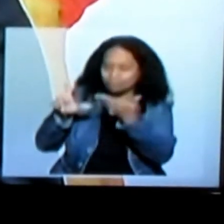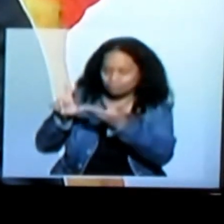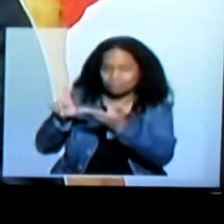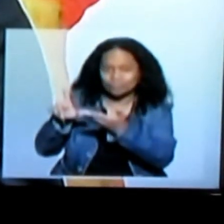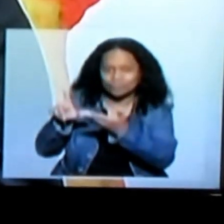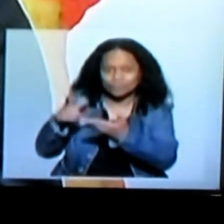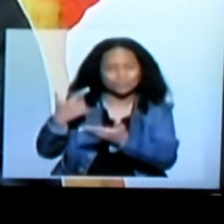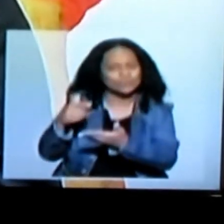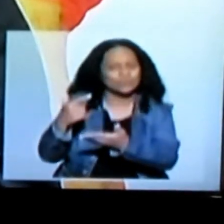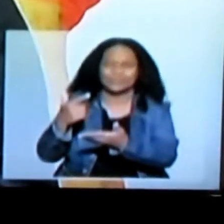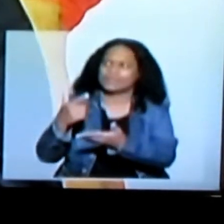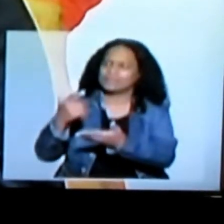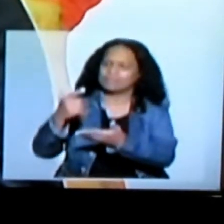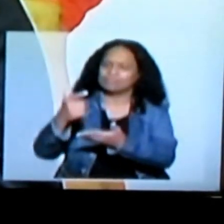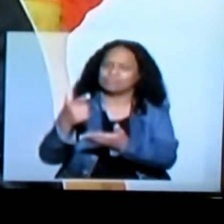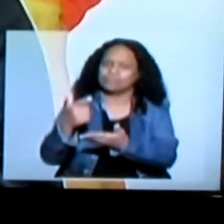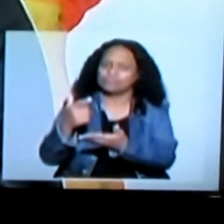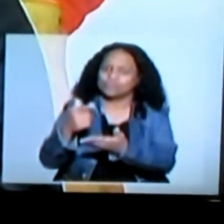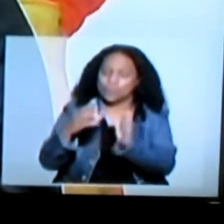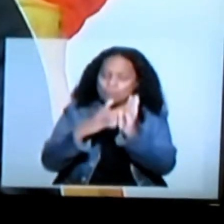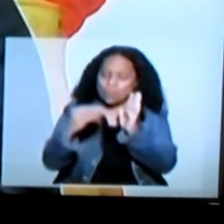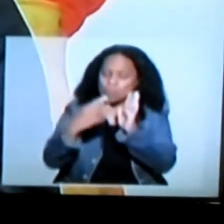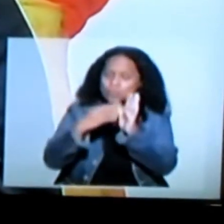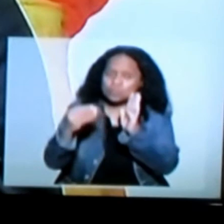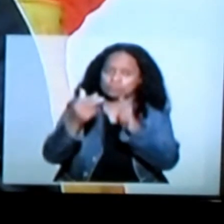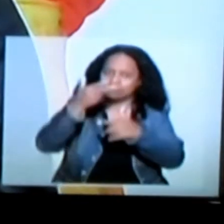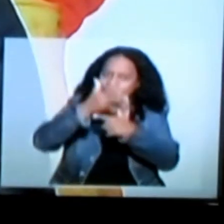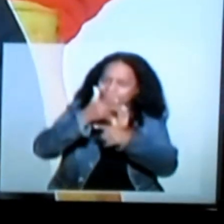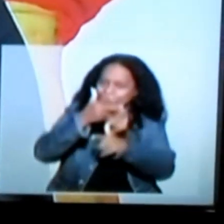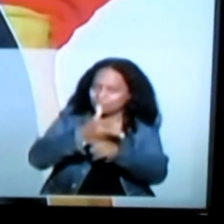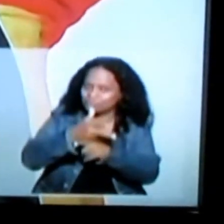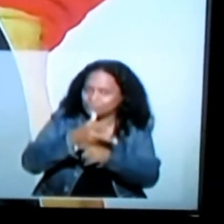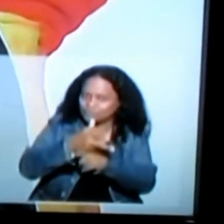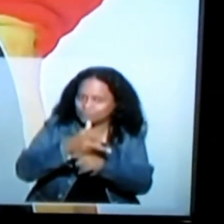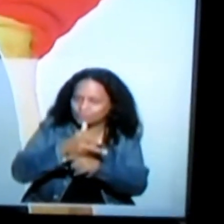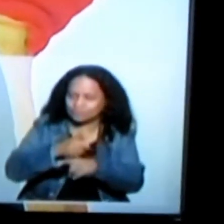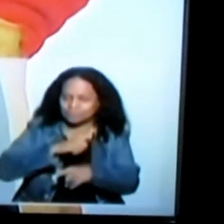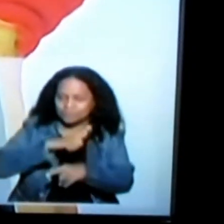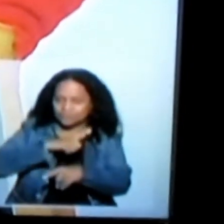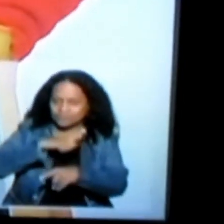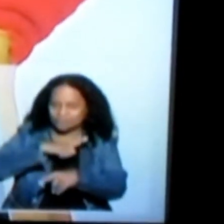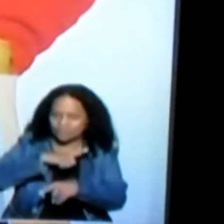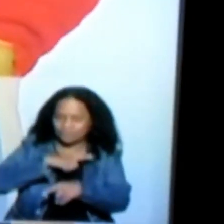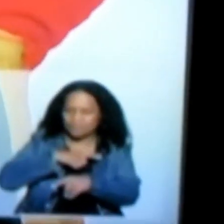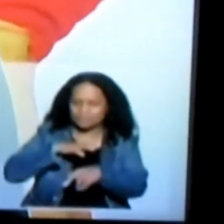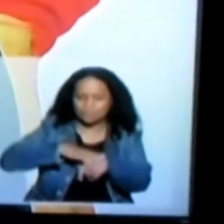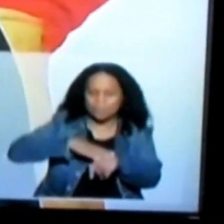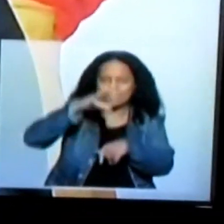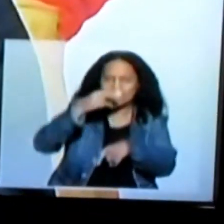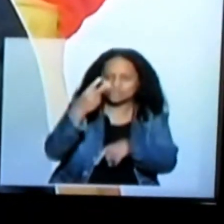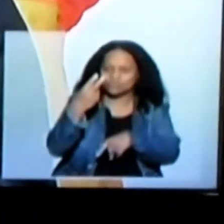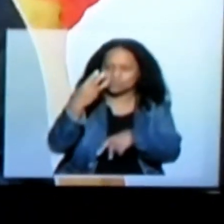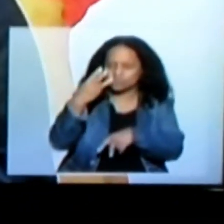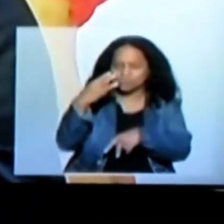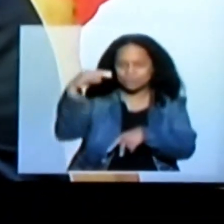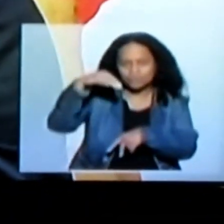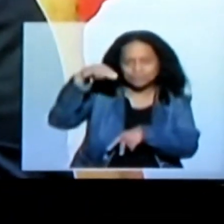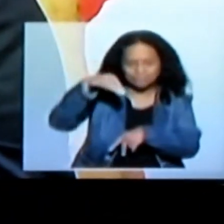ar, não sustentava, na época, o modelo de vídeo que tivesse, na verdade, mais